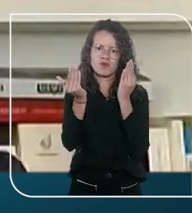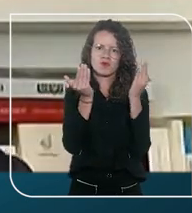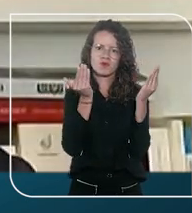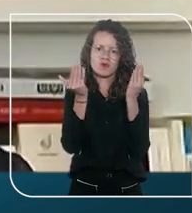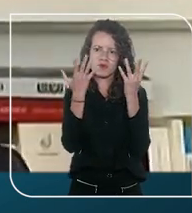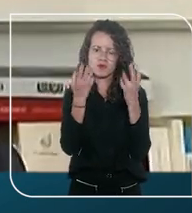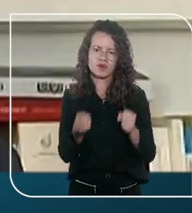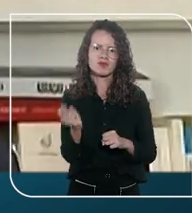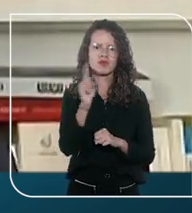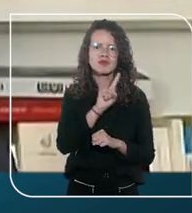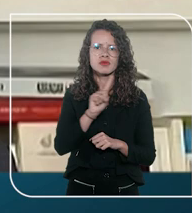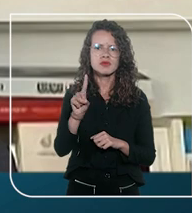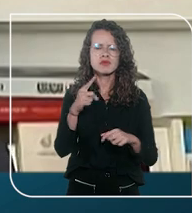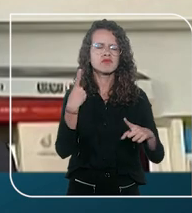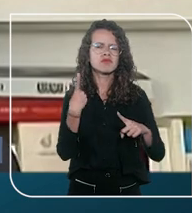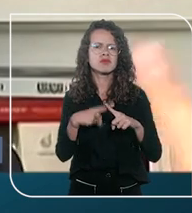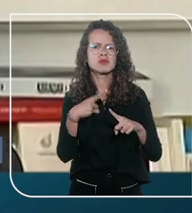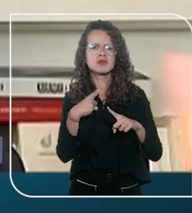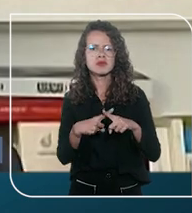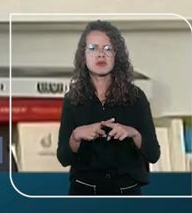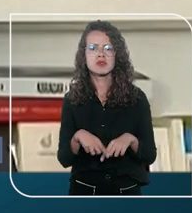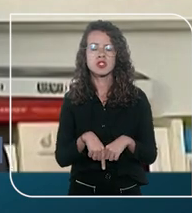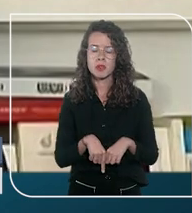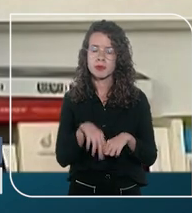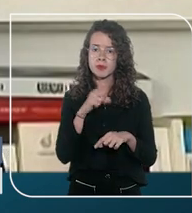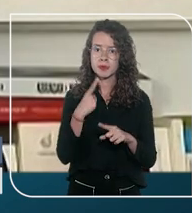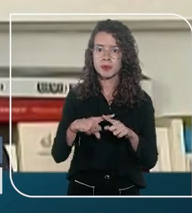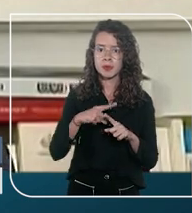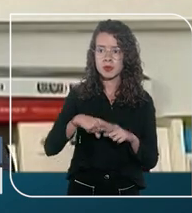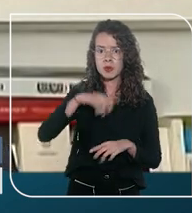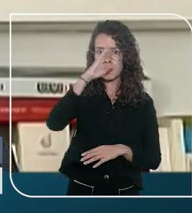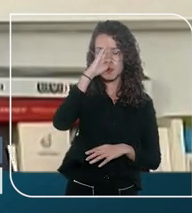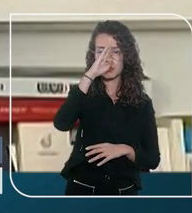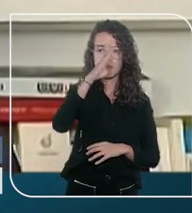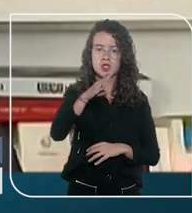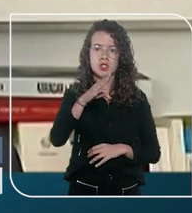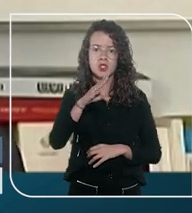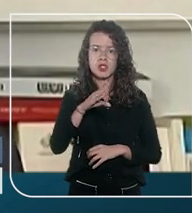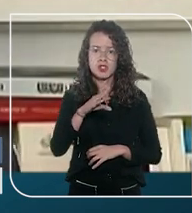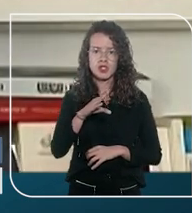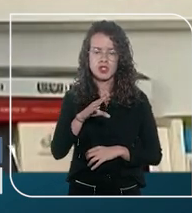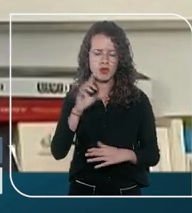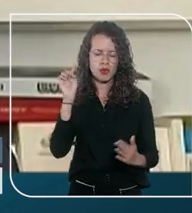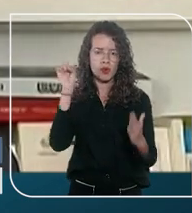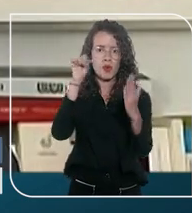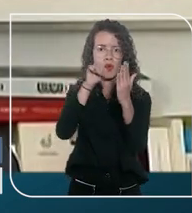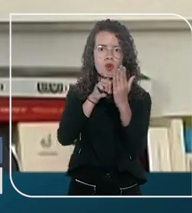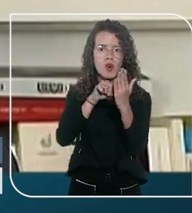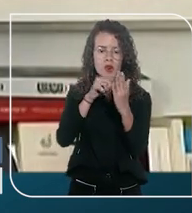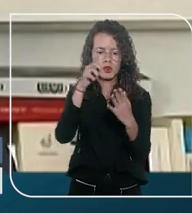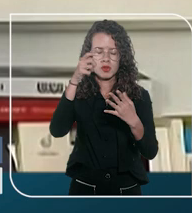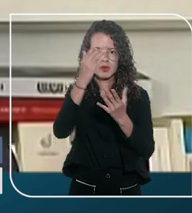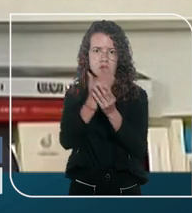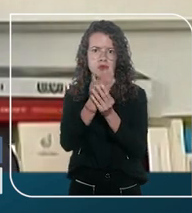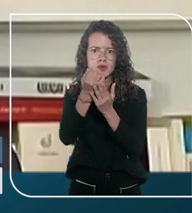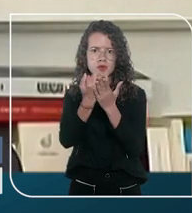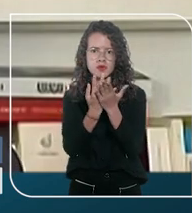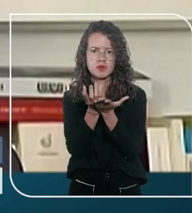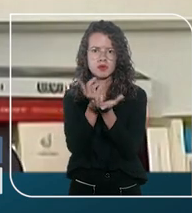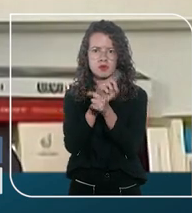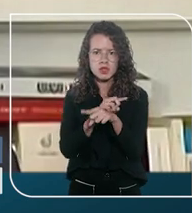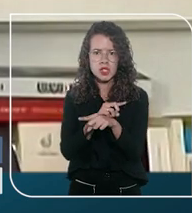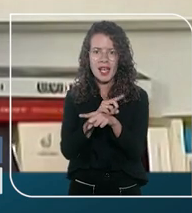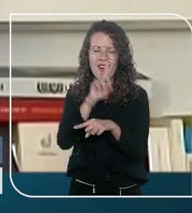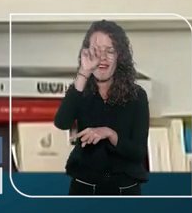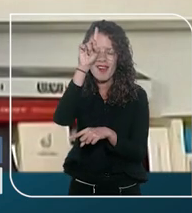paradigmas. E por quê? Porque o objetivo, como eu disse, acho que foi na minha primeira resposta, a finalidade dos embargos de divergência é